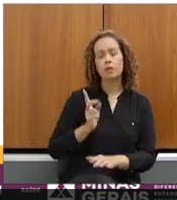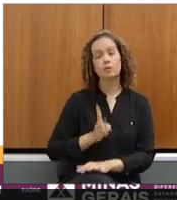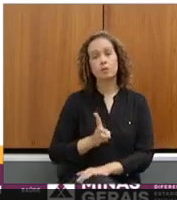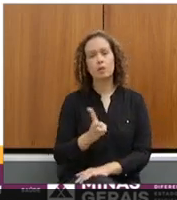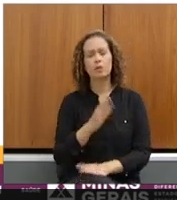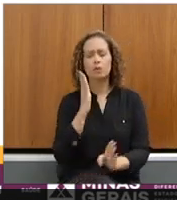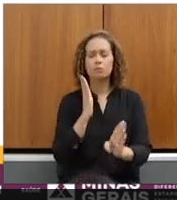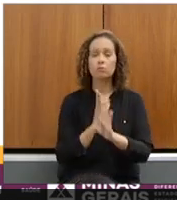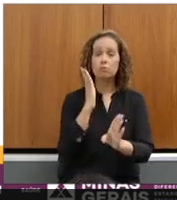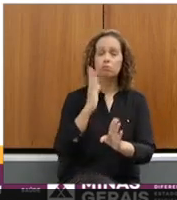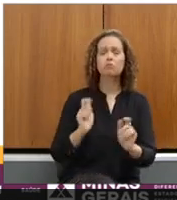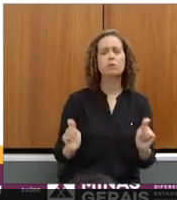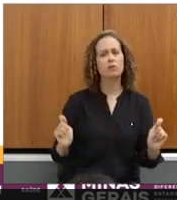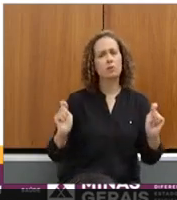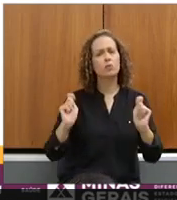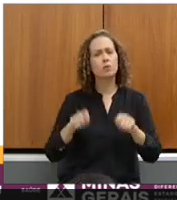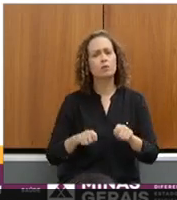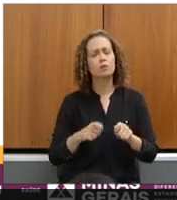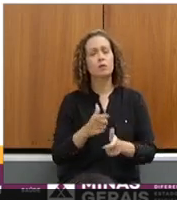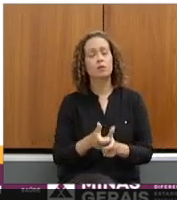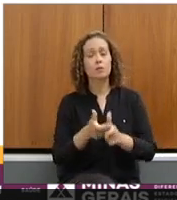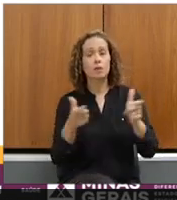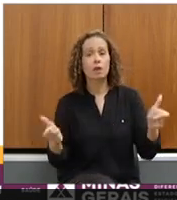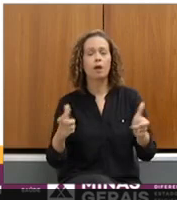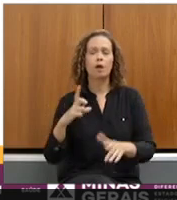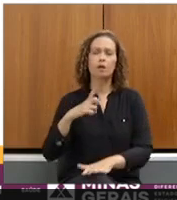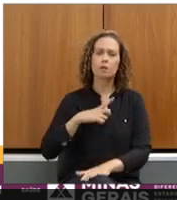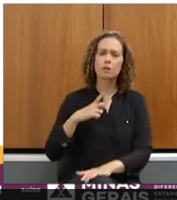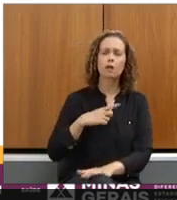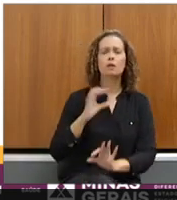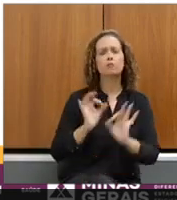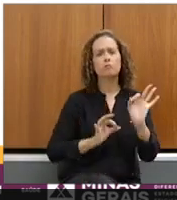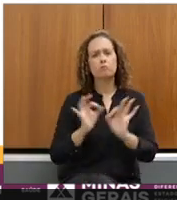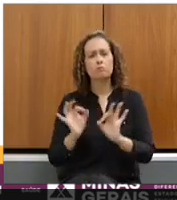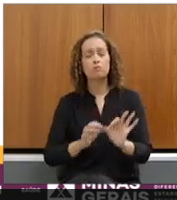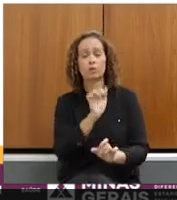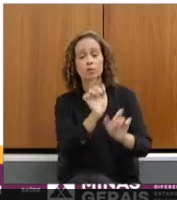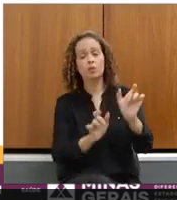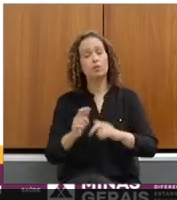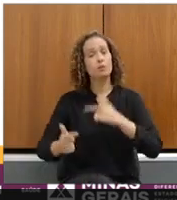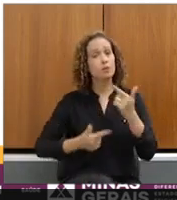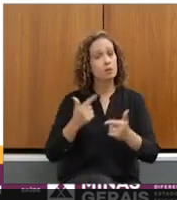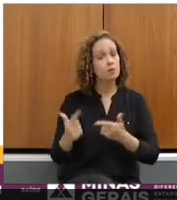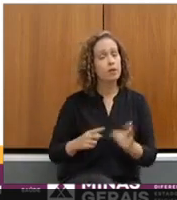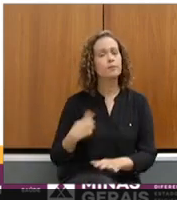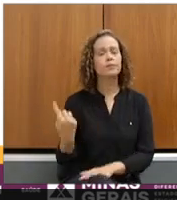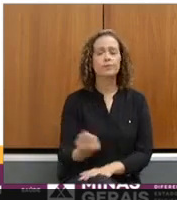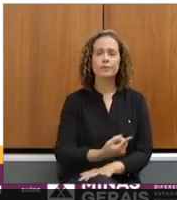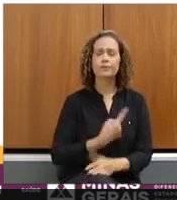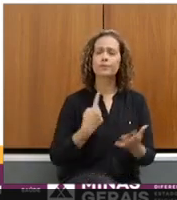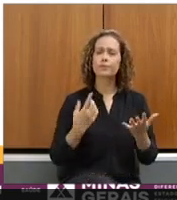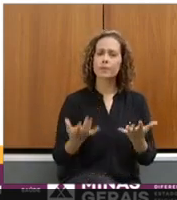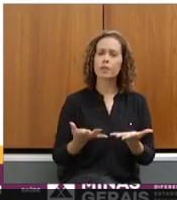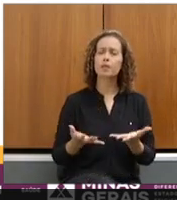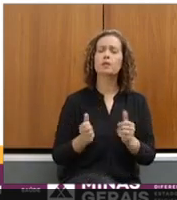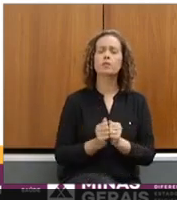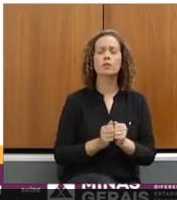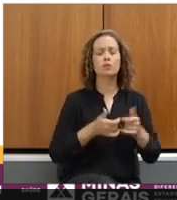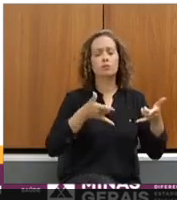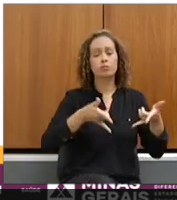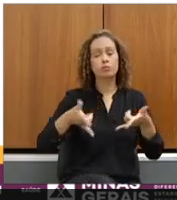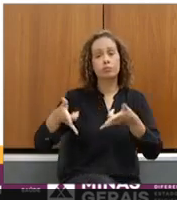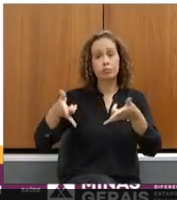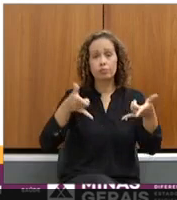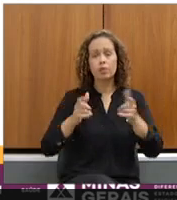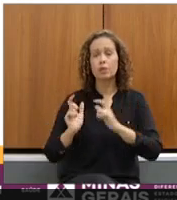identificamos que é possível ampliar que nós temos equipamentos que nós temos recursos humanos nós tentamos ampliar esses leite em